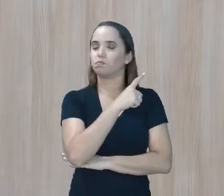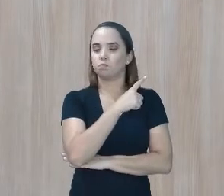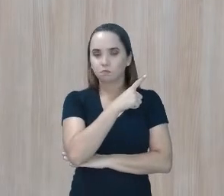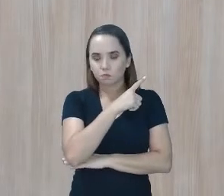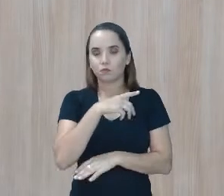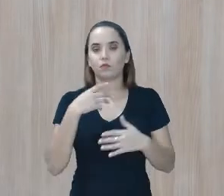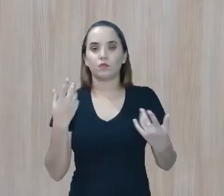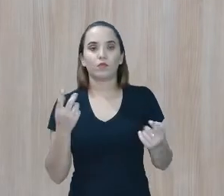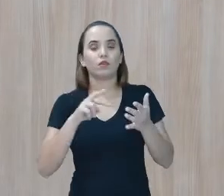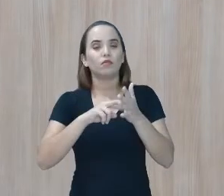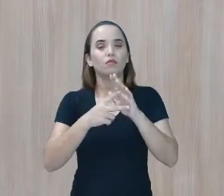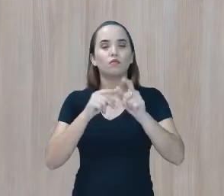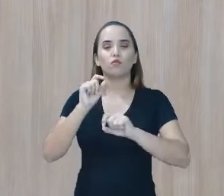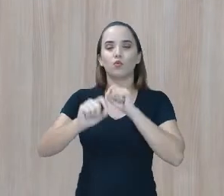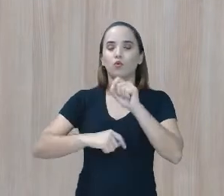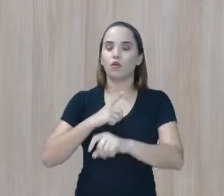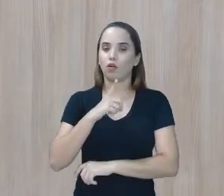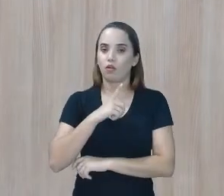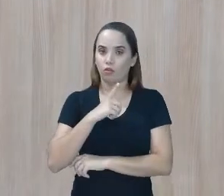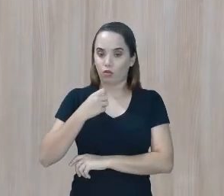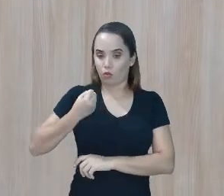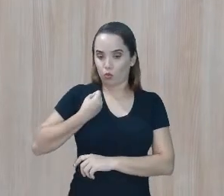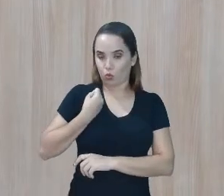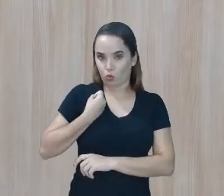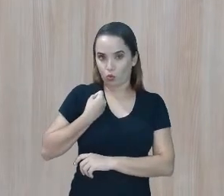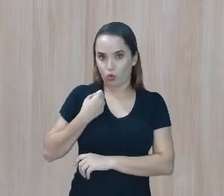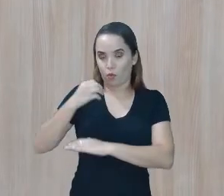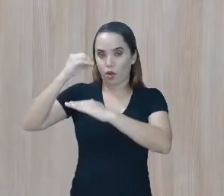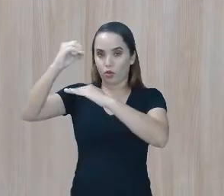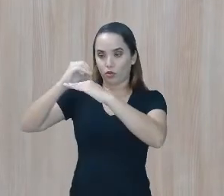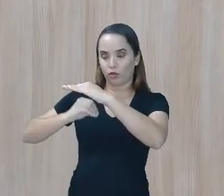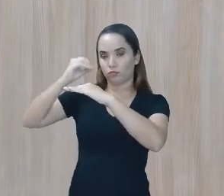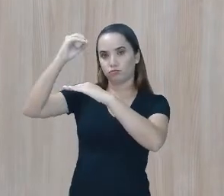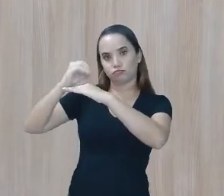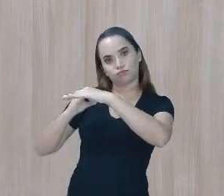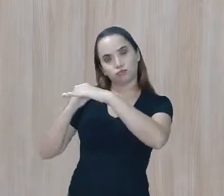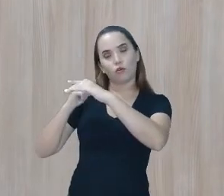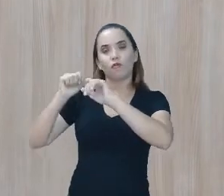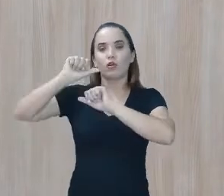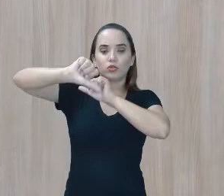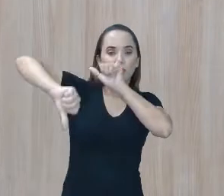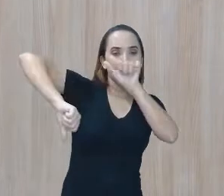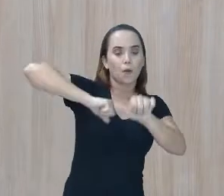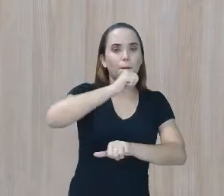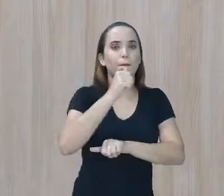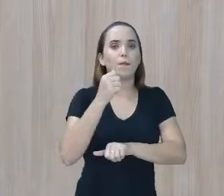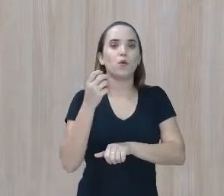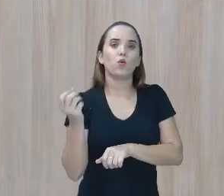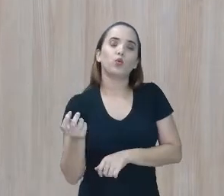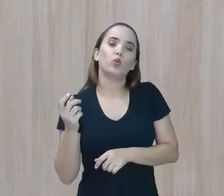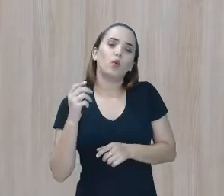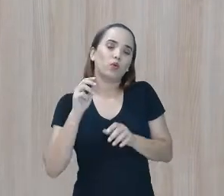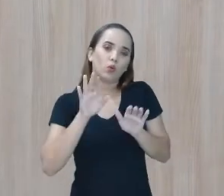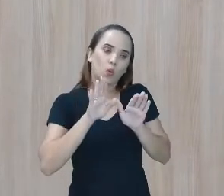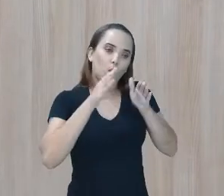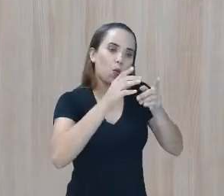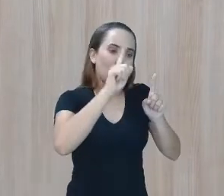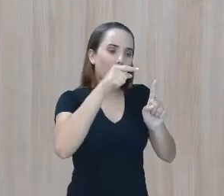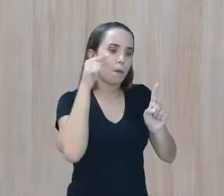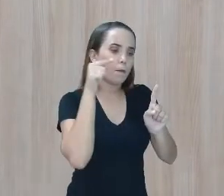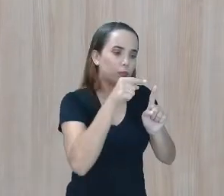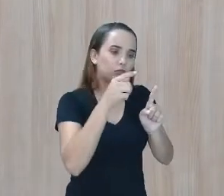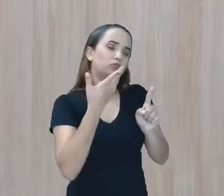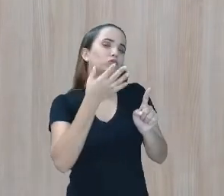tenho um número na forma de fração, eu transformo ele para a sua forma decimal com alguns objetivos. No caso